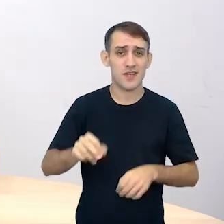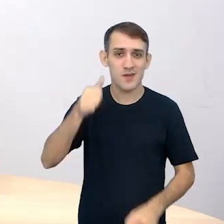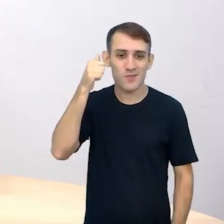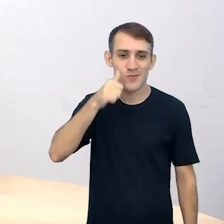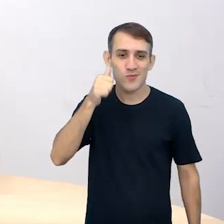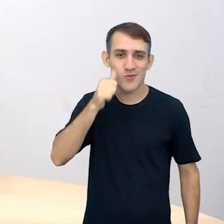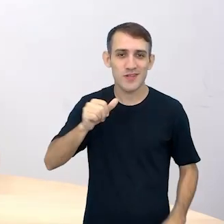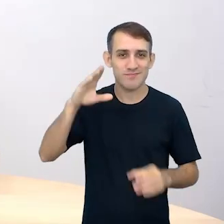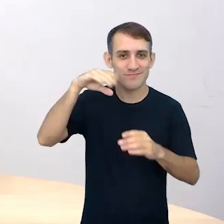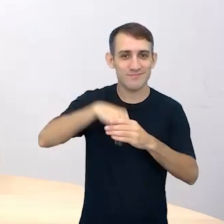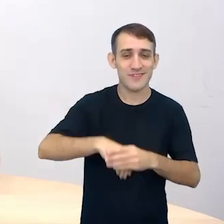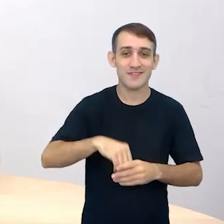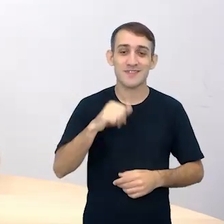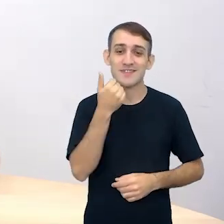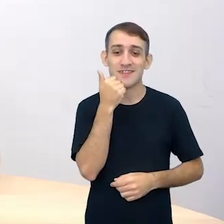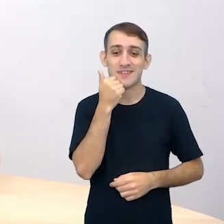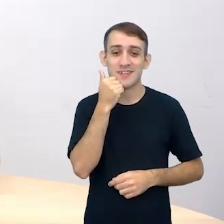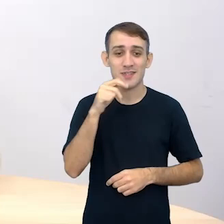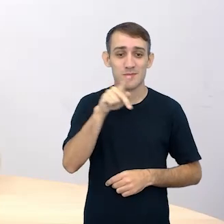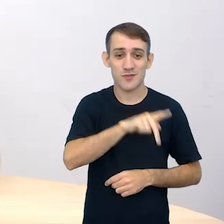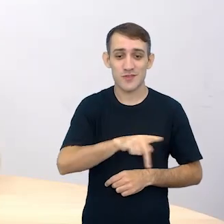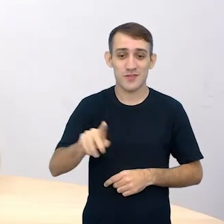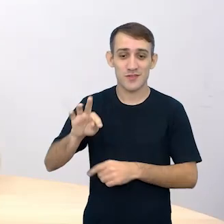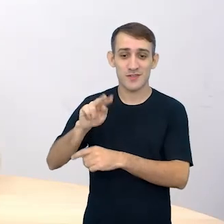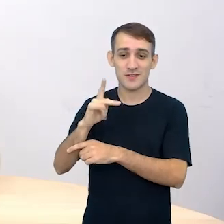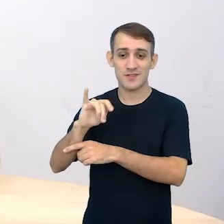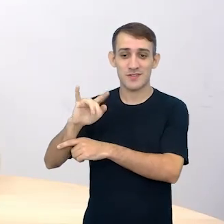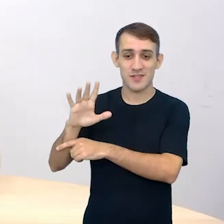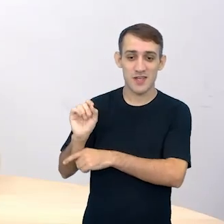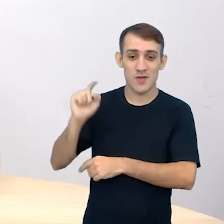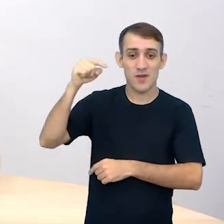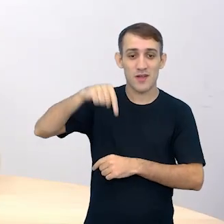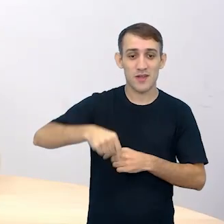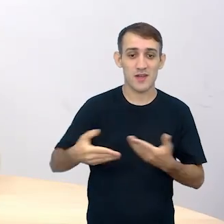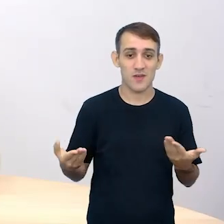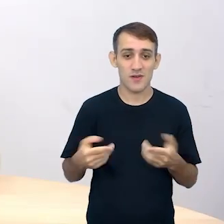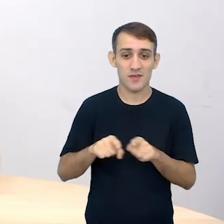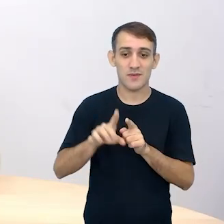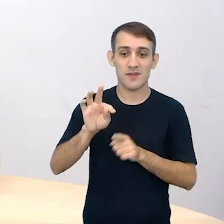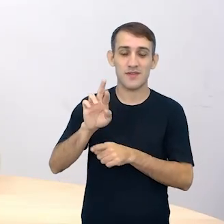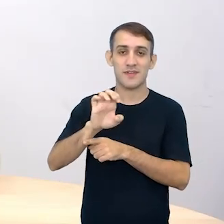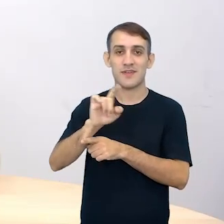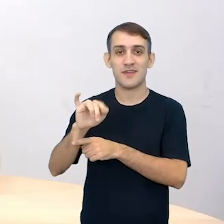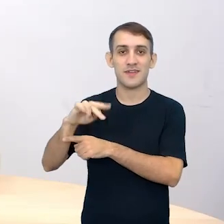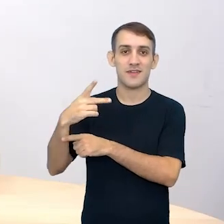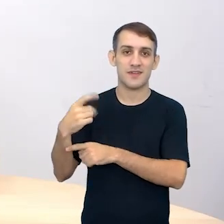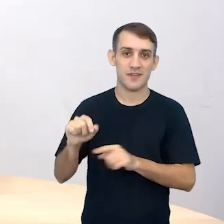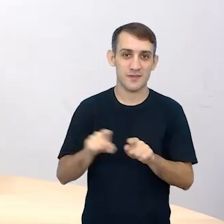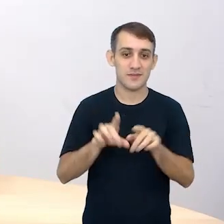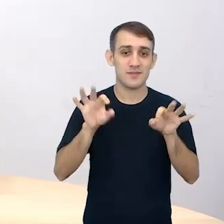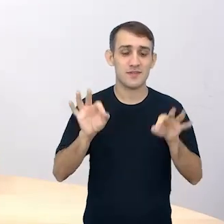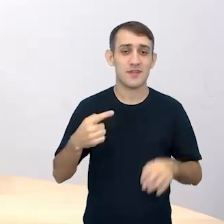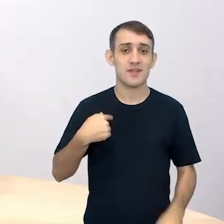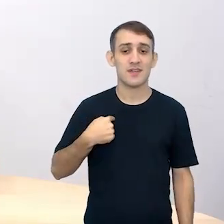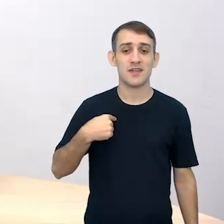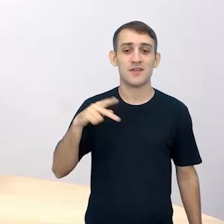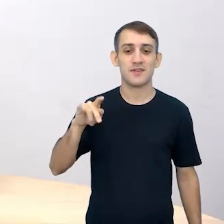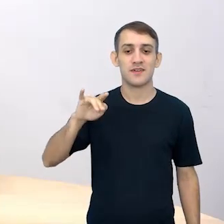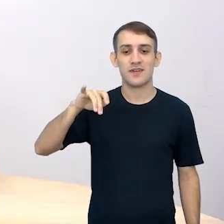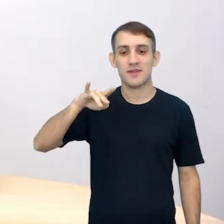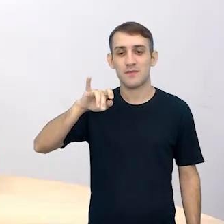Mulheres na Ciência. Professores Tiago Fregulha, Quimíssima Comac e Terezinha Marisa Ribeiro de Oliveira. Eu sou